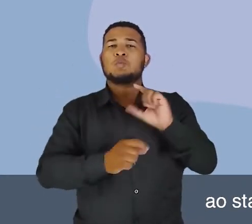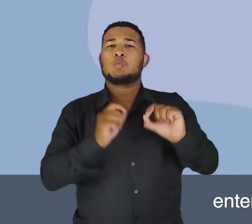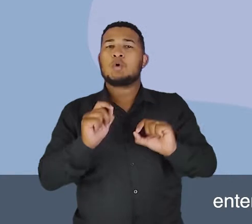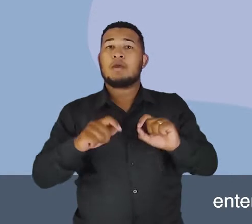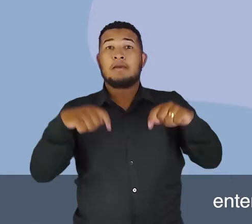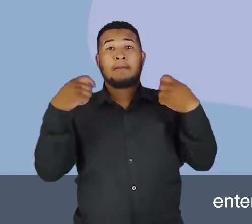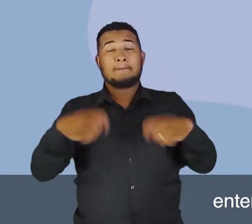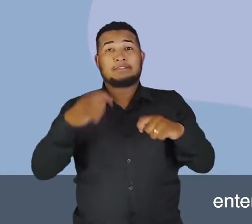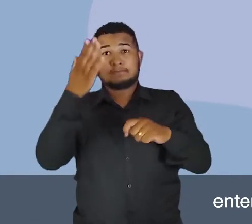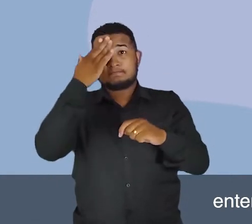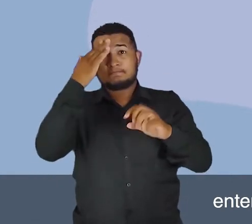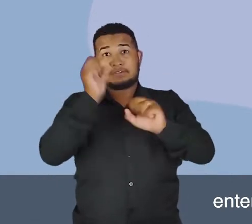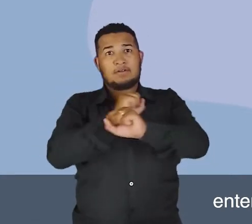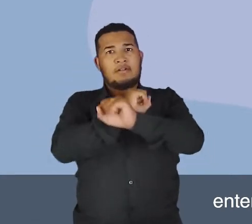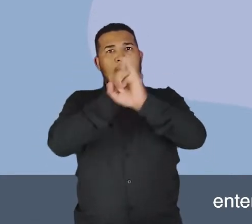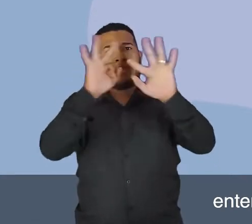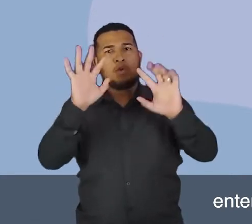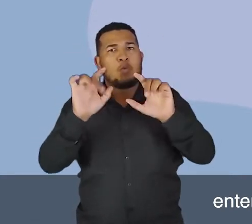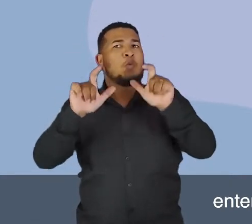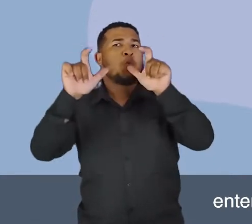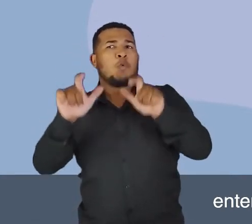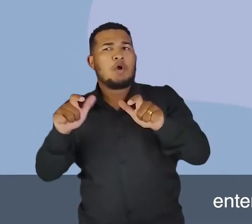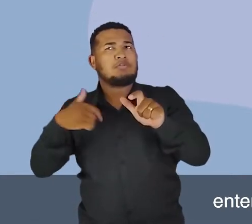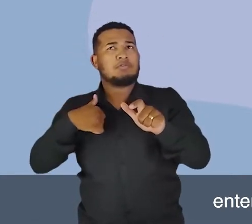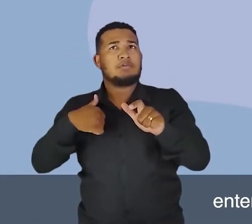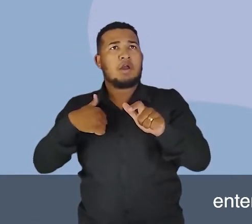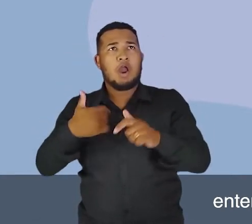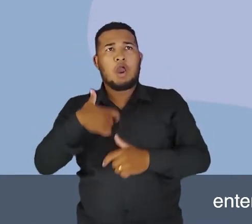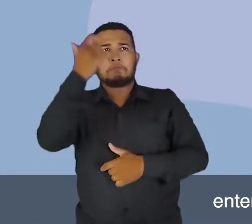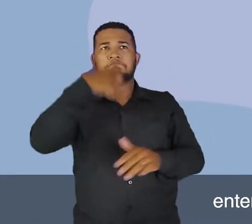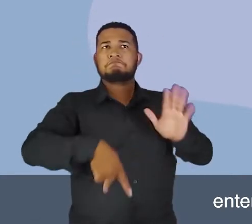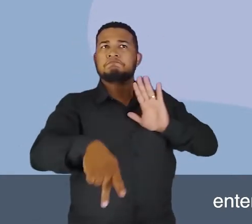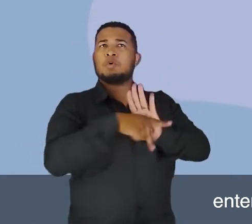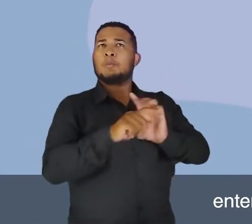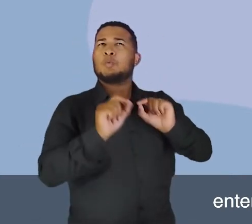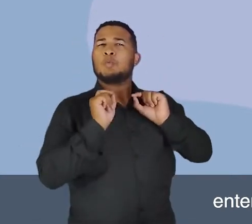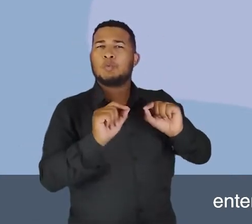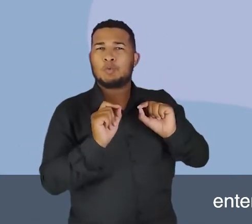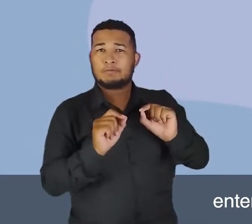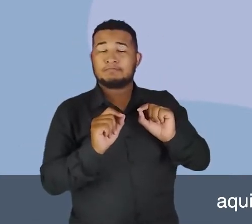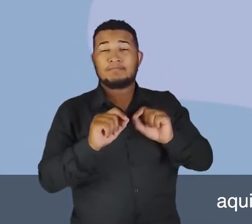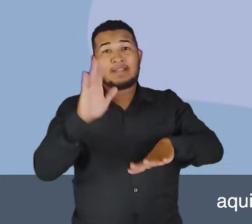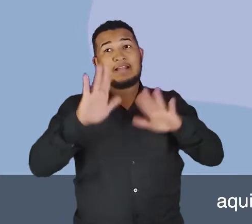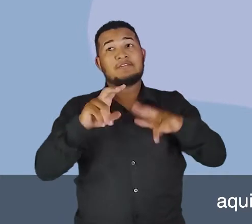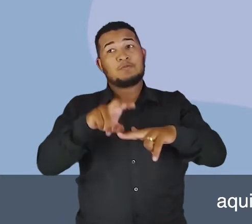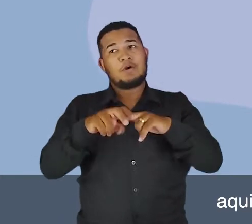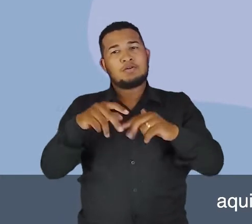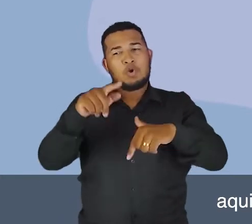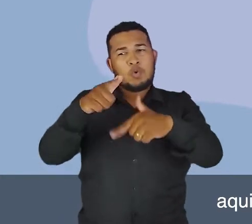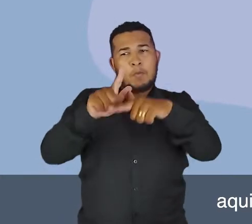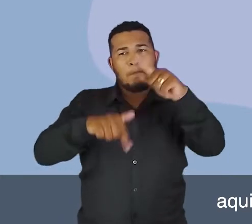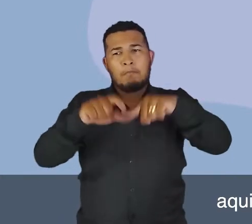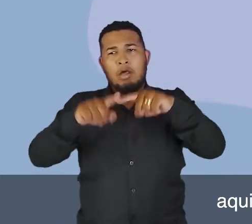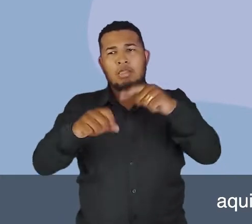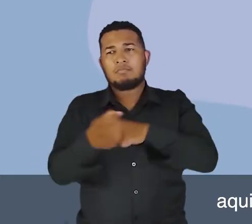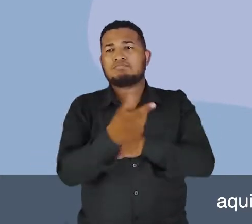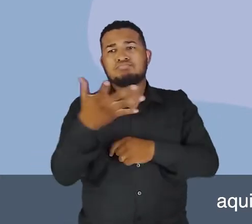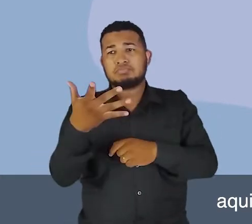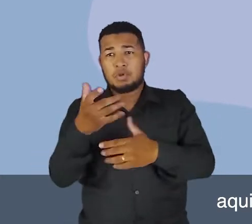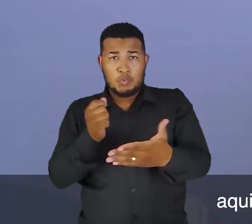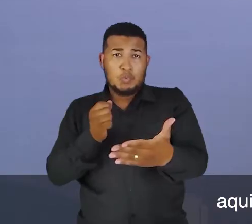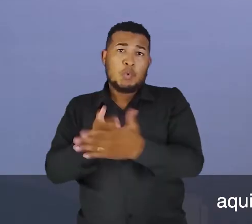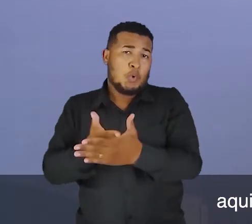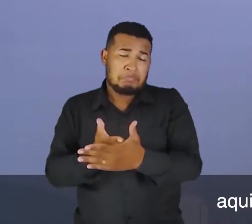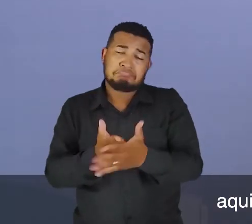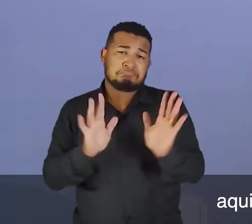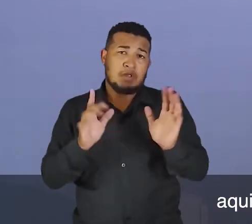precisa entender onde está e a quem pertence. Muitas vezes se dá pela aquisição de material que está atrás das